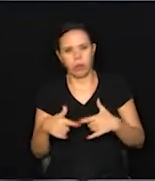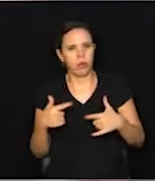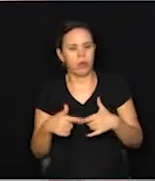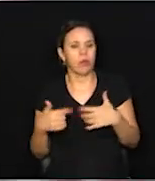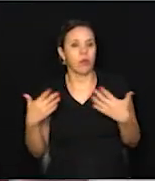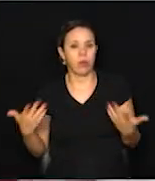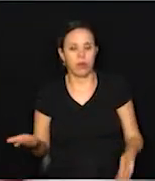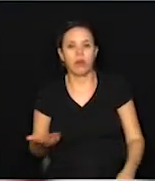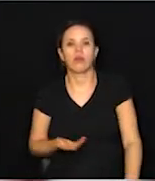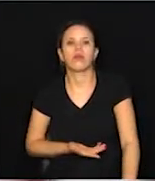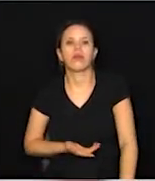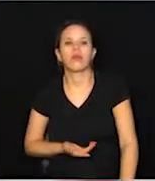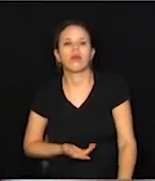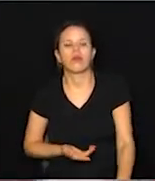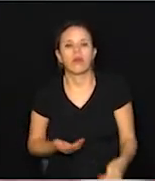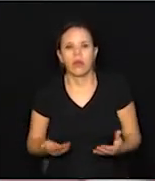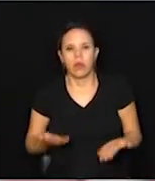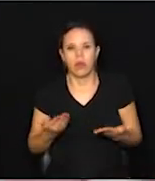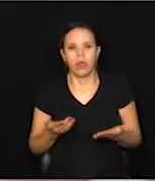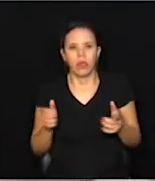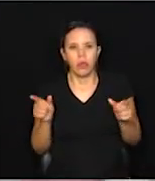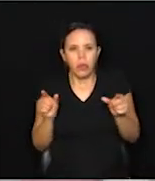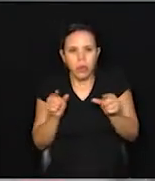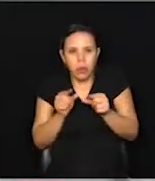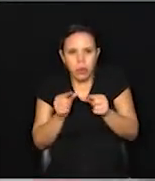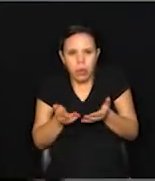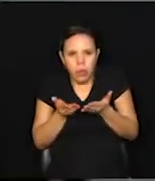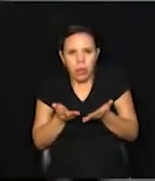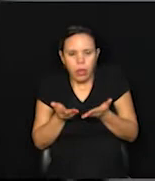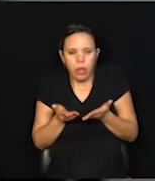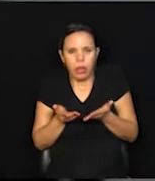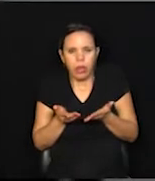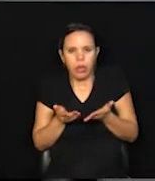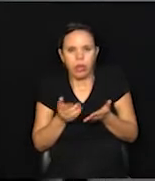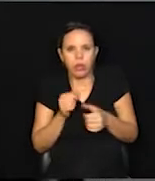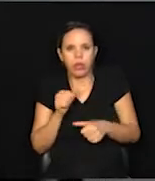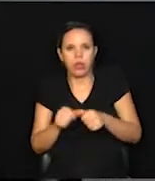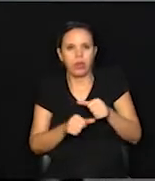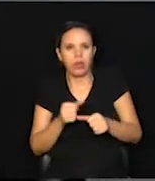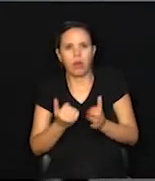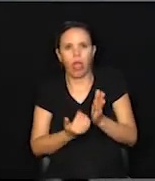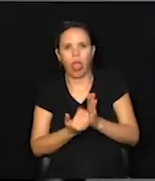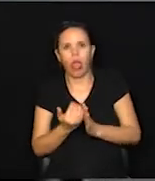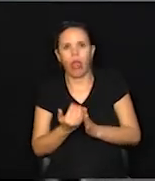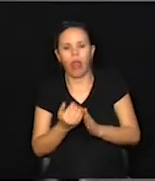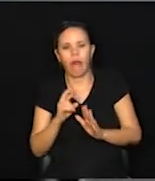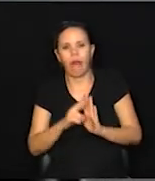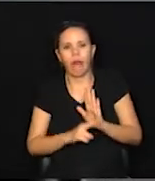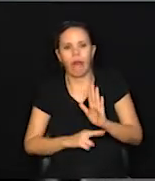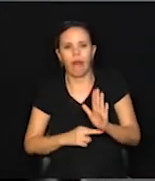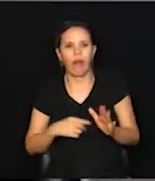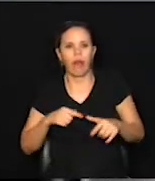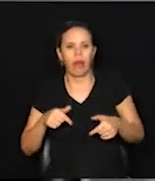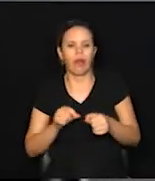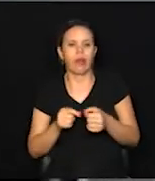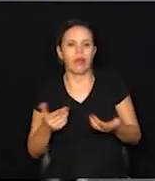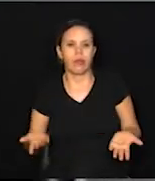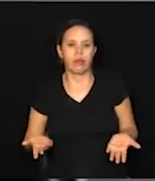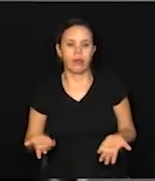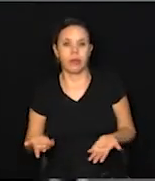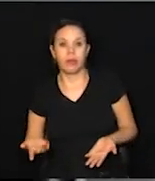que, na leve desaceleração, a gente já está vendo reverter todas as medidas que foram tomadas.